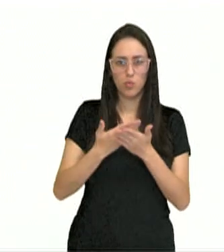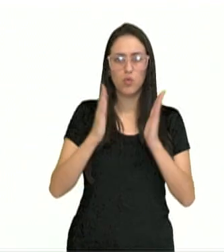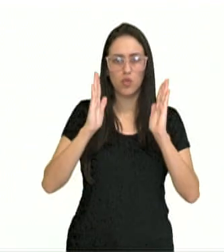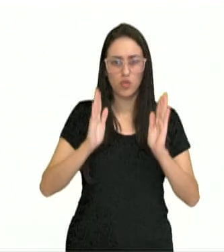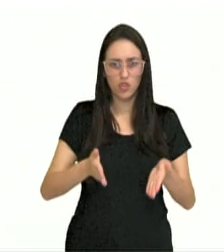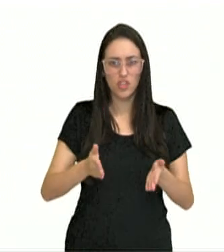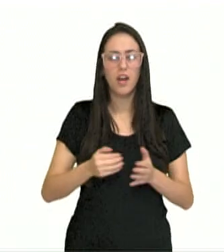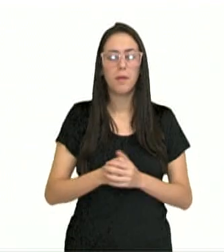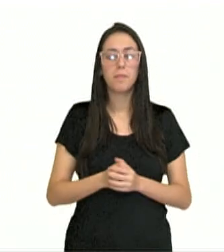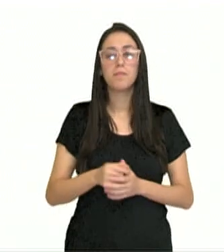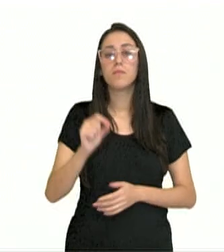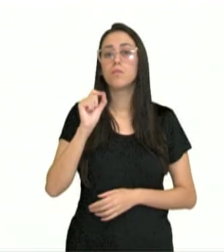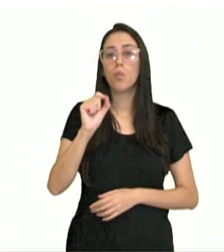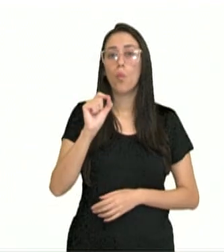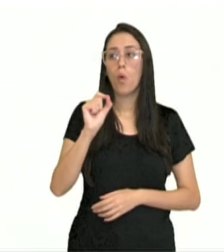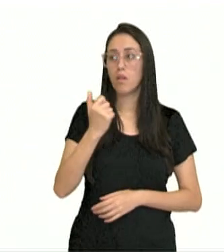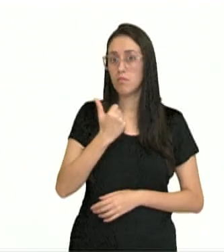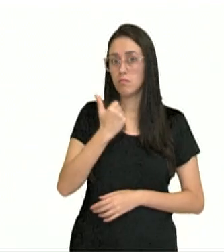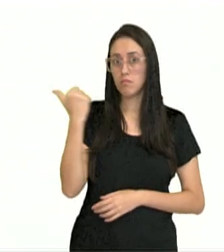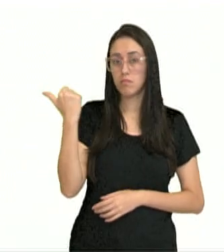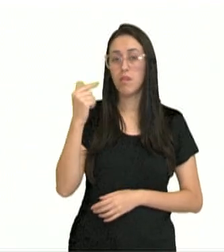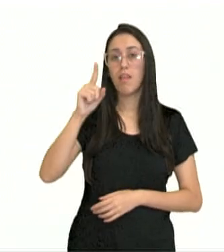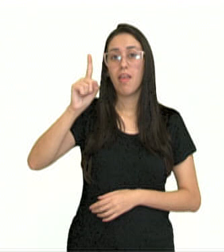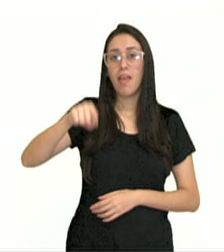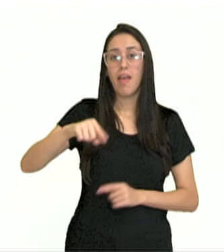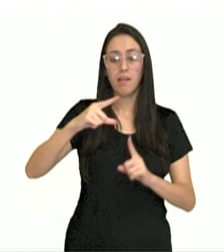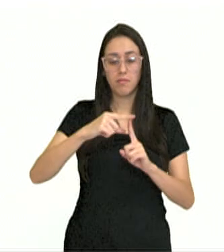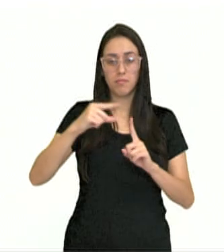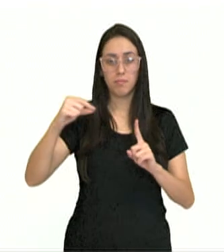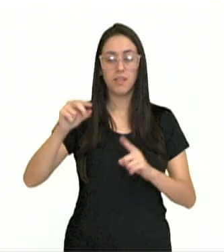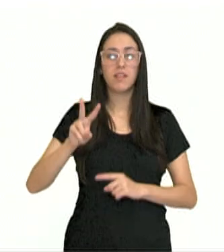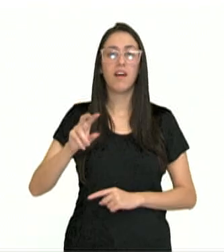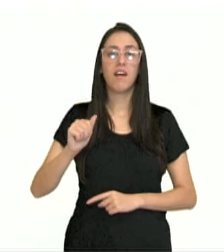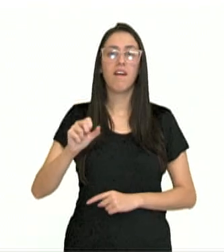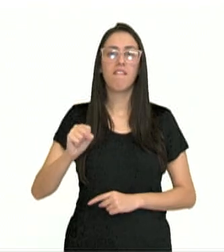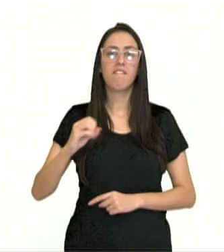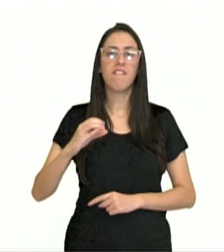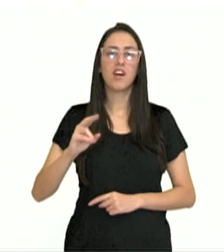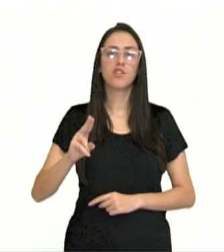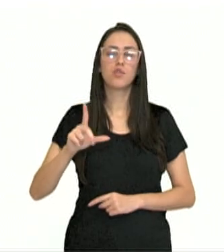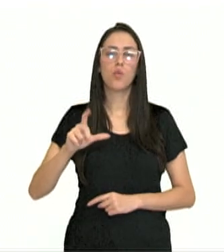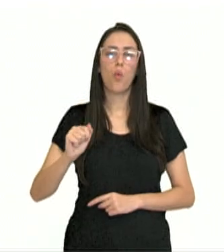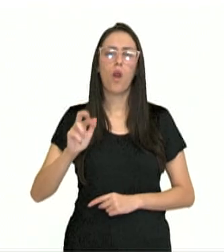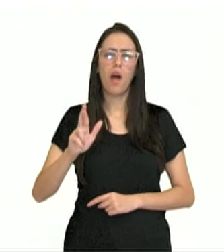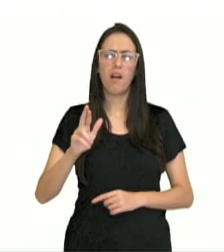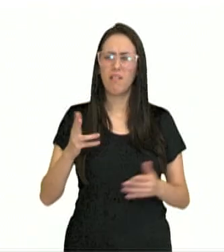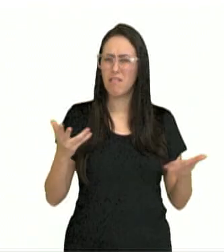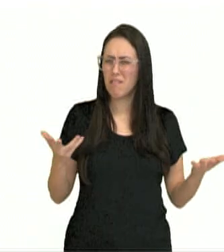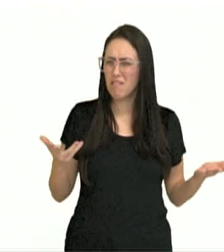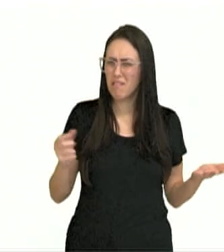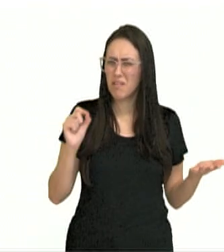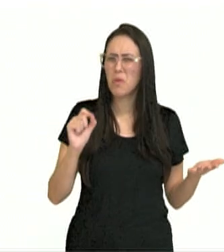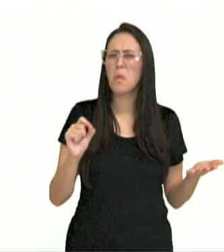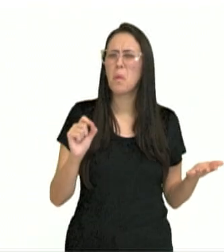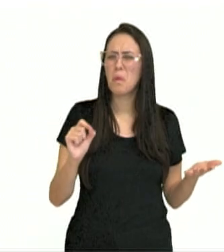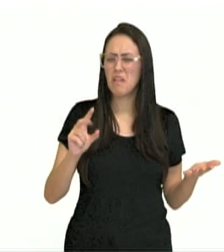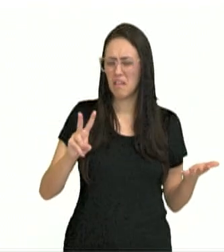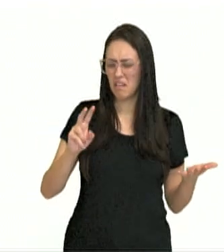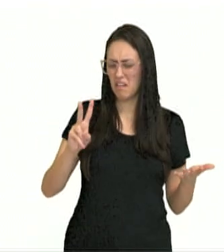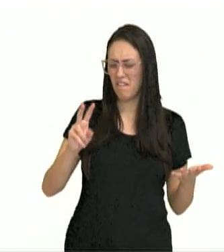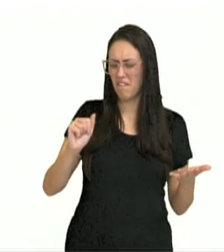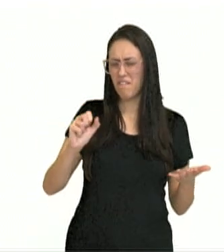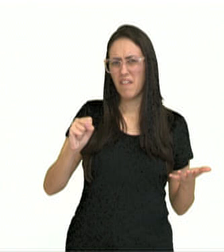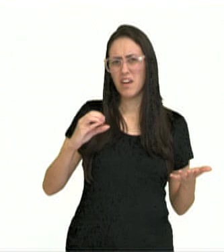são as pteridófitas, são plantas o quê? Vasculares. Vasculares? Você me ajuda? O que é